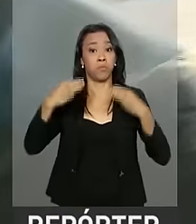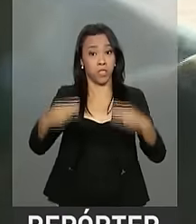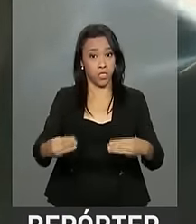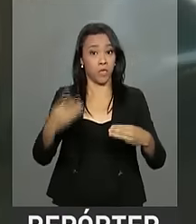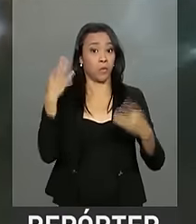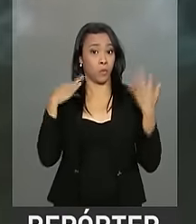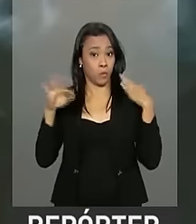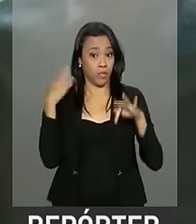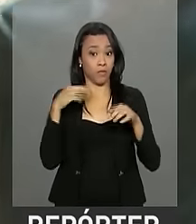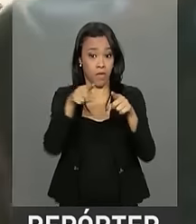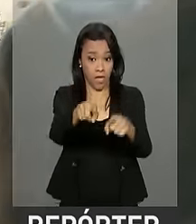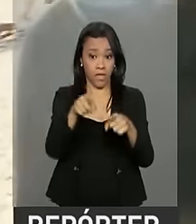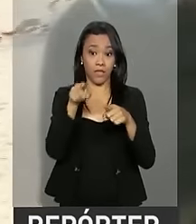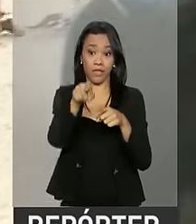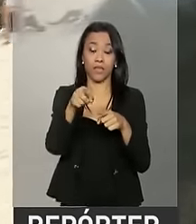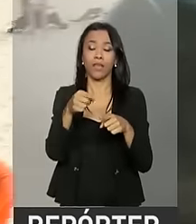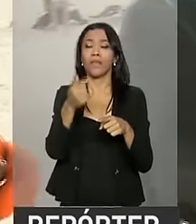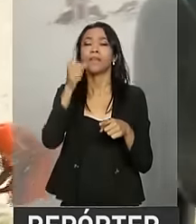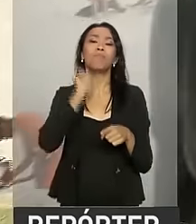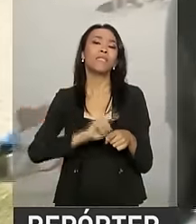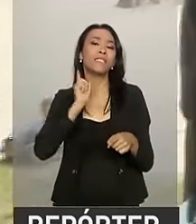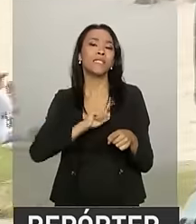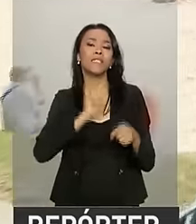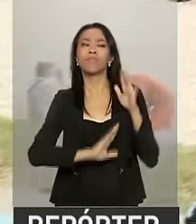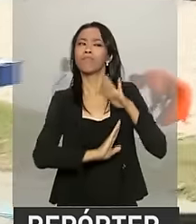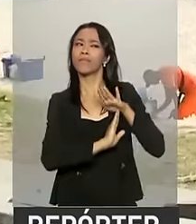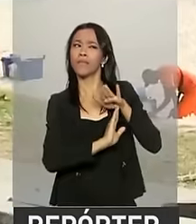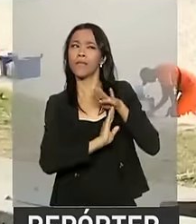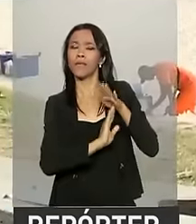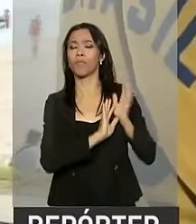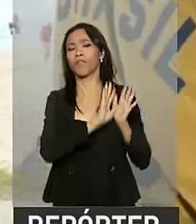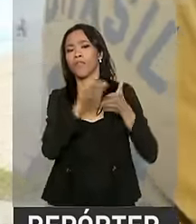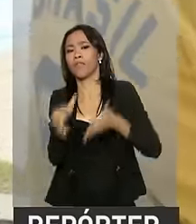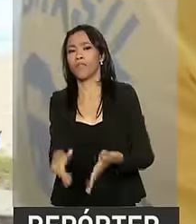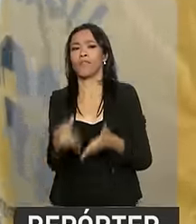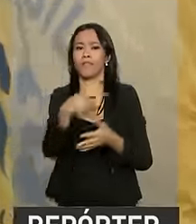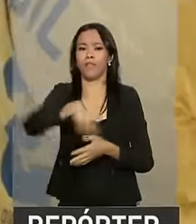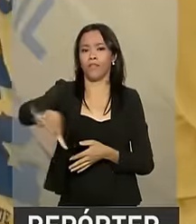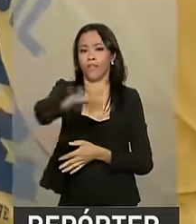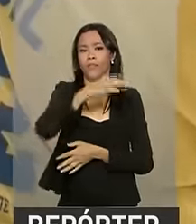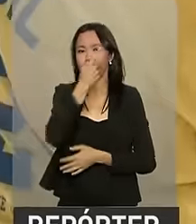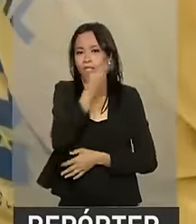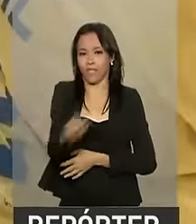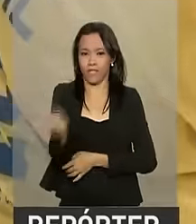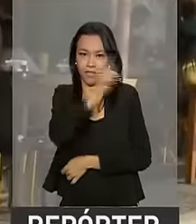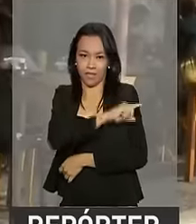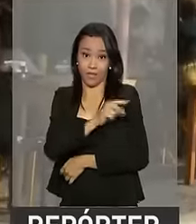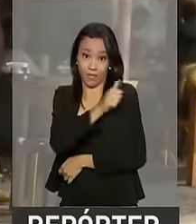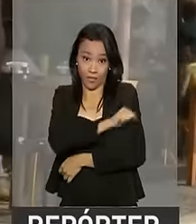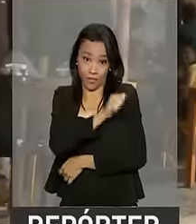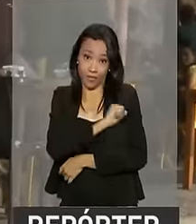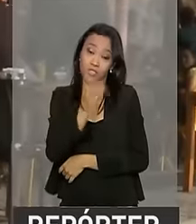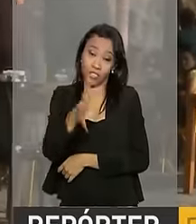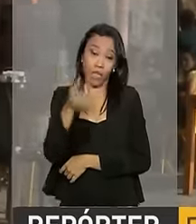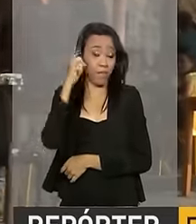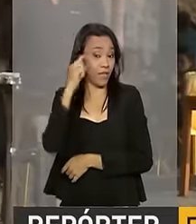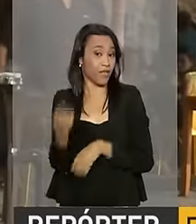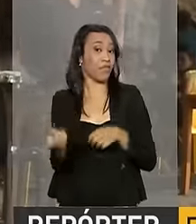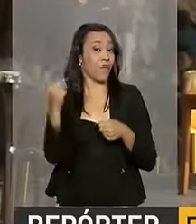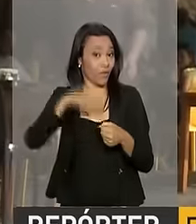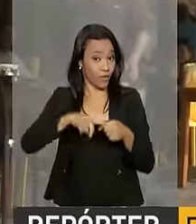Eduardo trocou Os queijos de Minas por alguns dias na cidade maravilhosa e já tem data para voltar volto